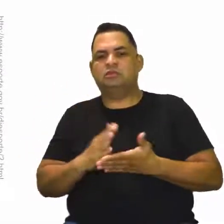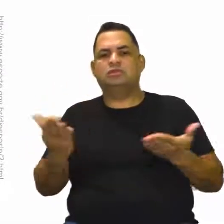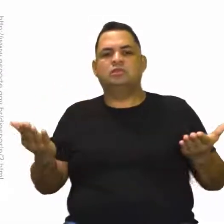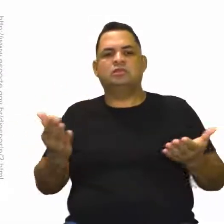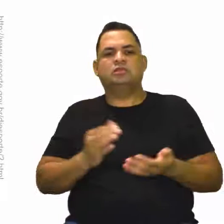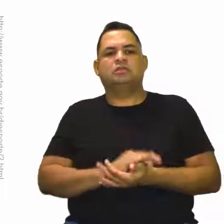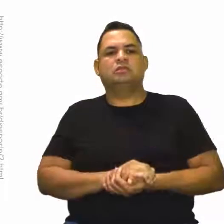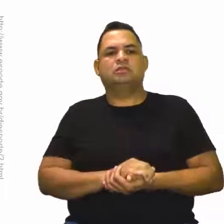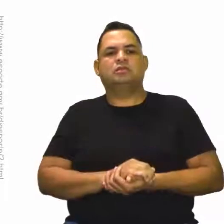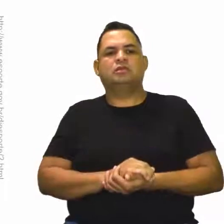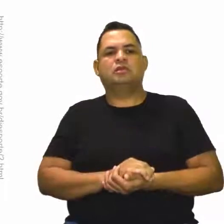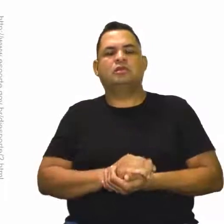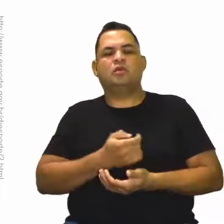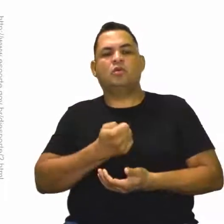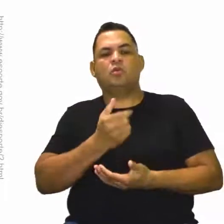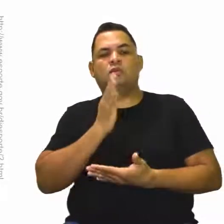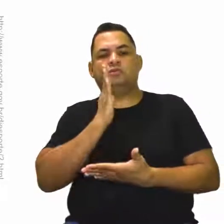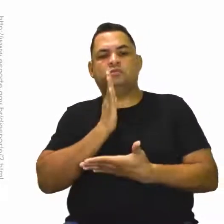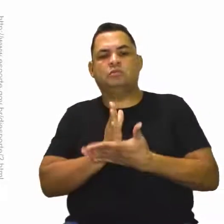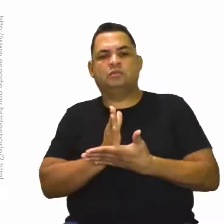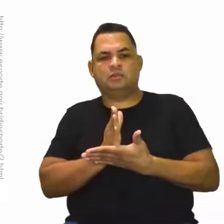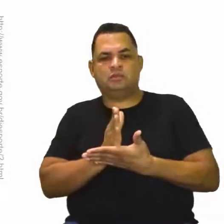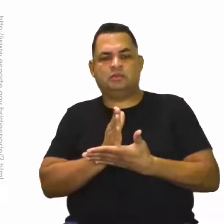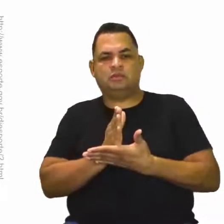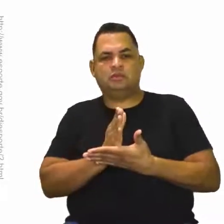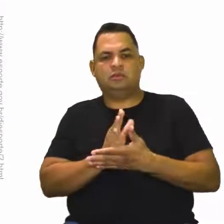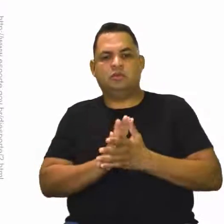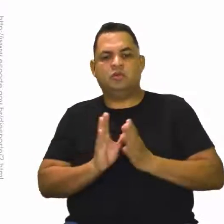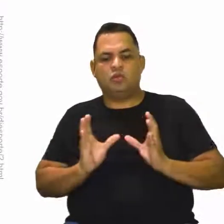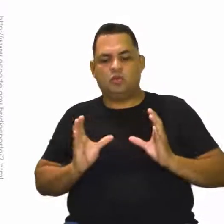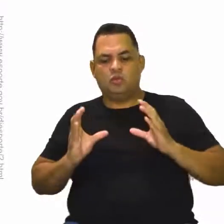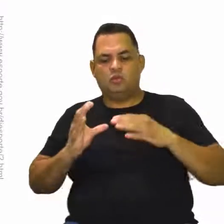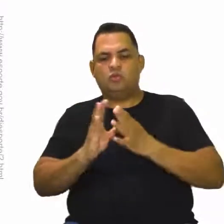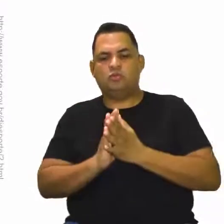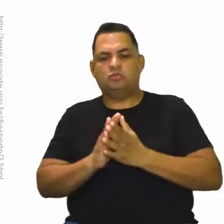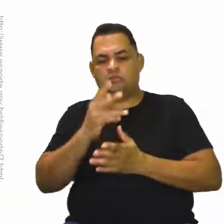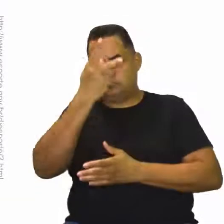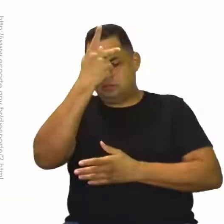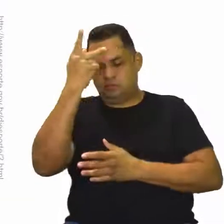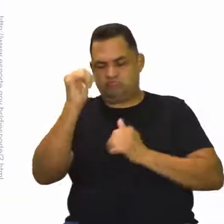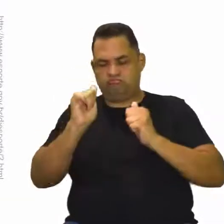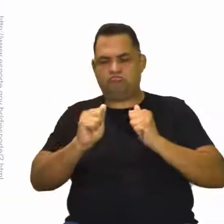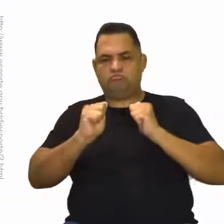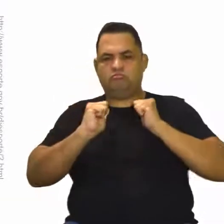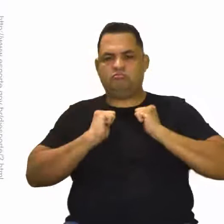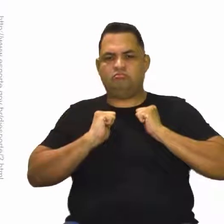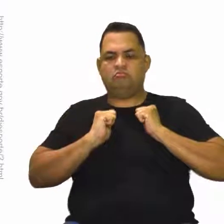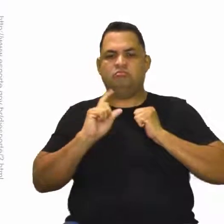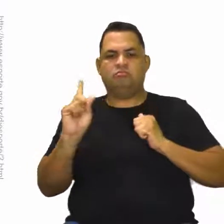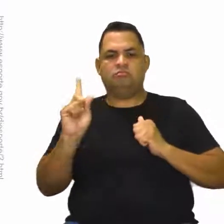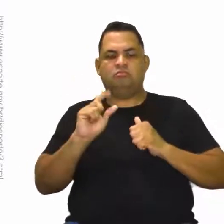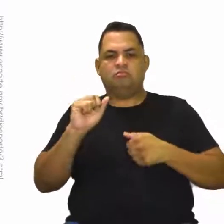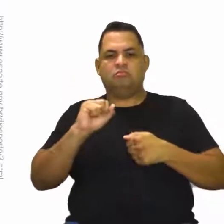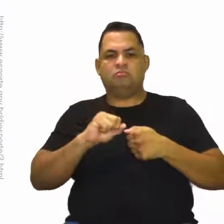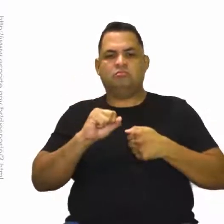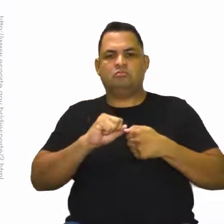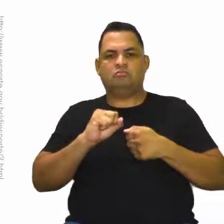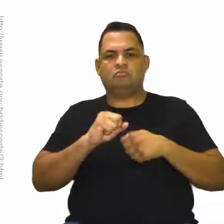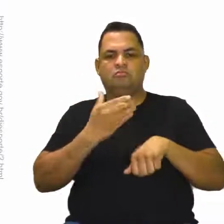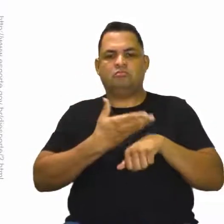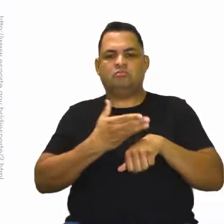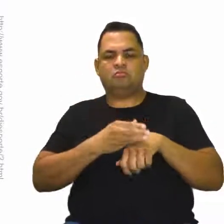a metade aqui, era um grupo de pessoas que se diziam aí sedentárias. Ou seja, elas não realizavam aí